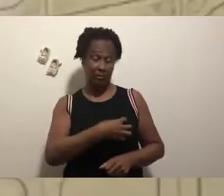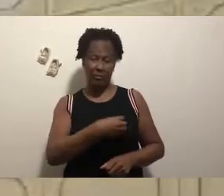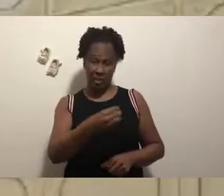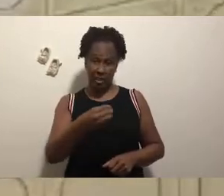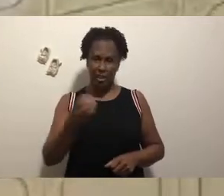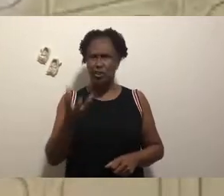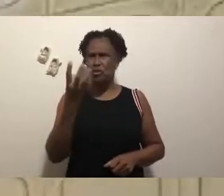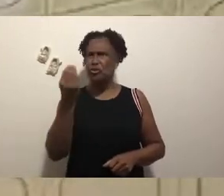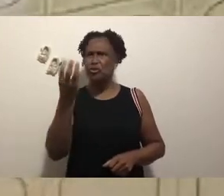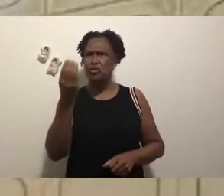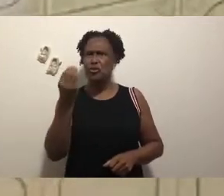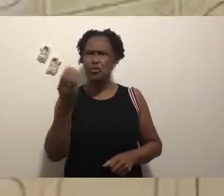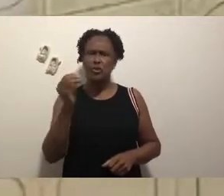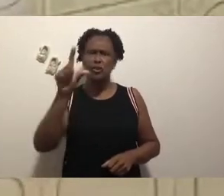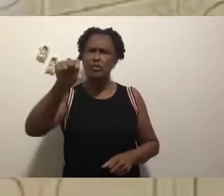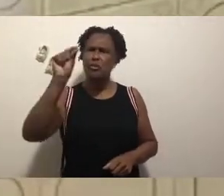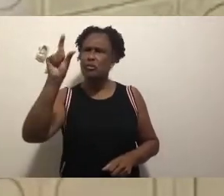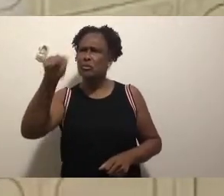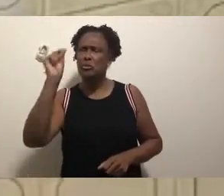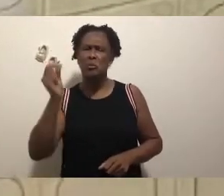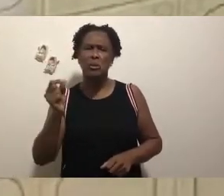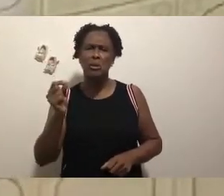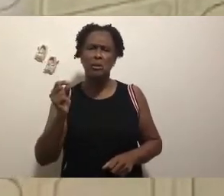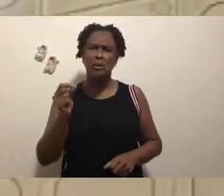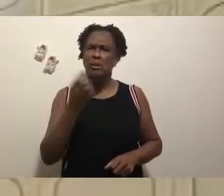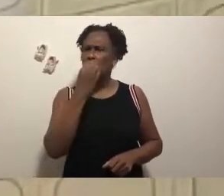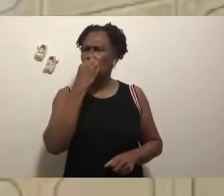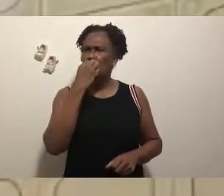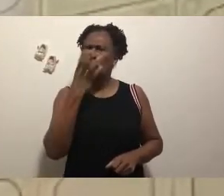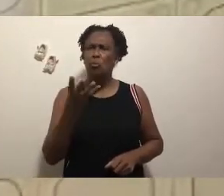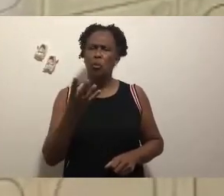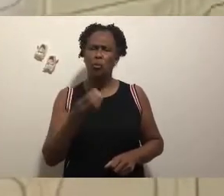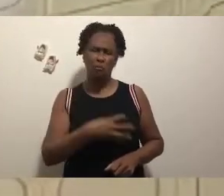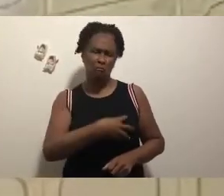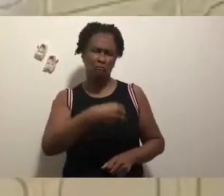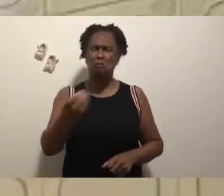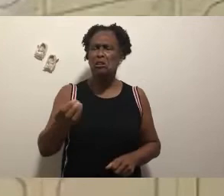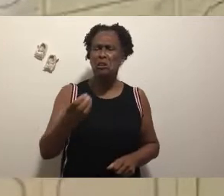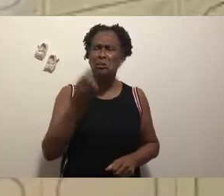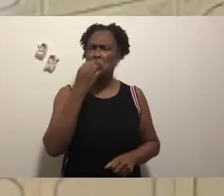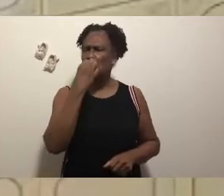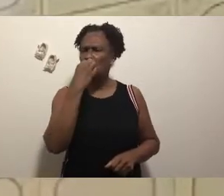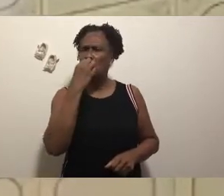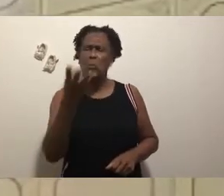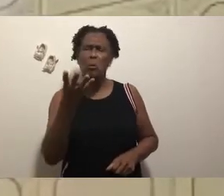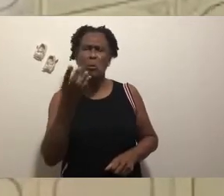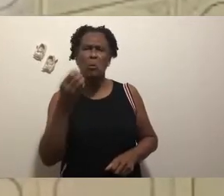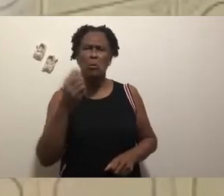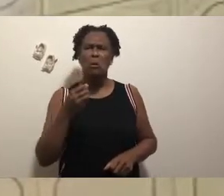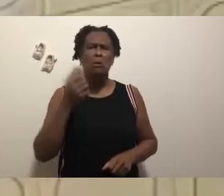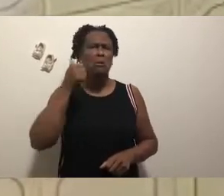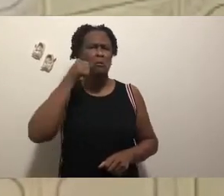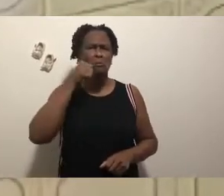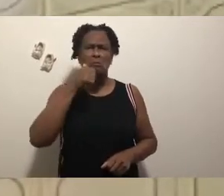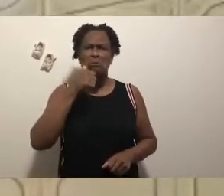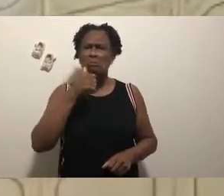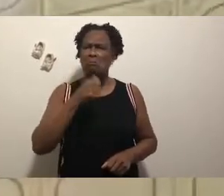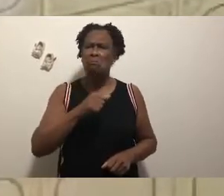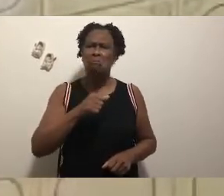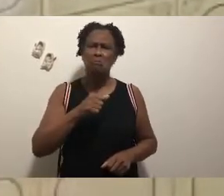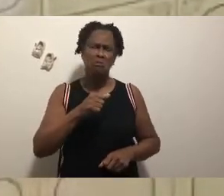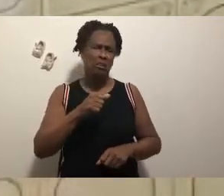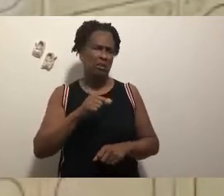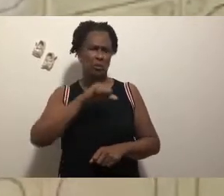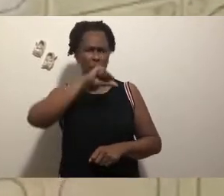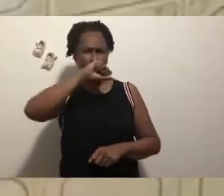se queremos ser bom filho, bom aluno, bom amigo, ser bom pai, boa mãe,